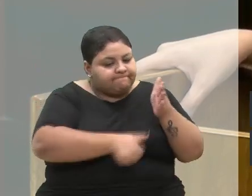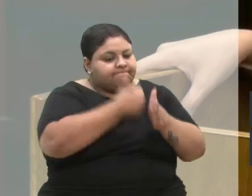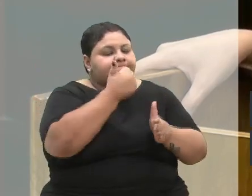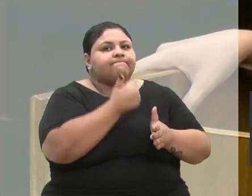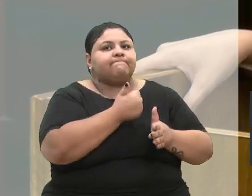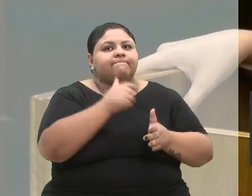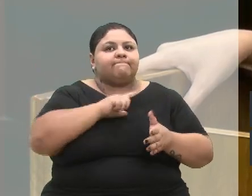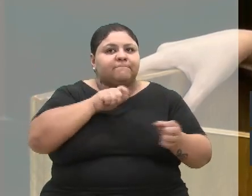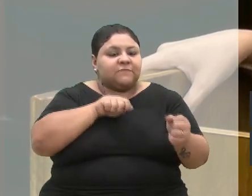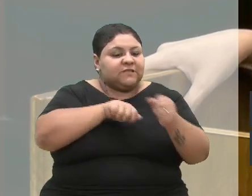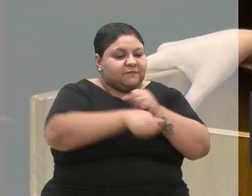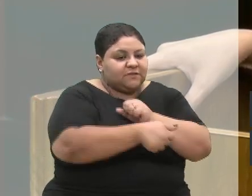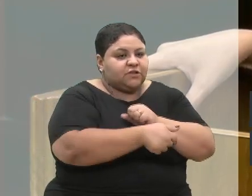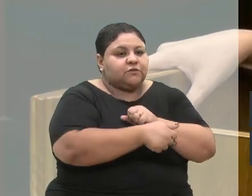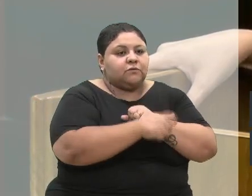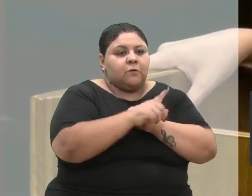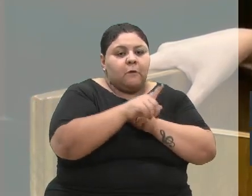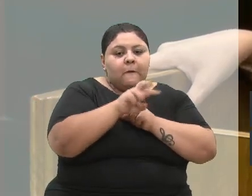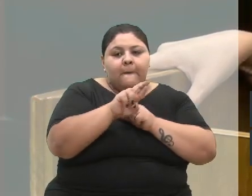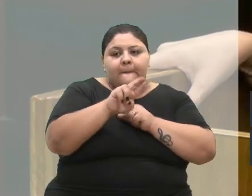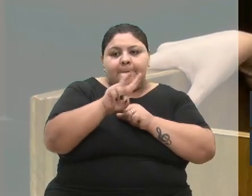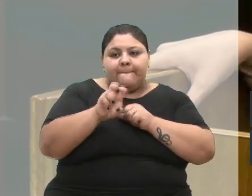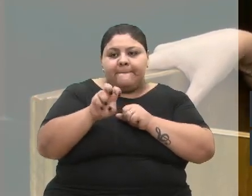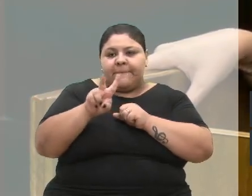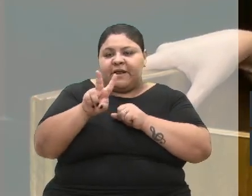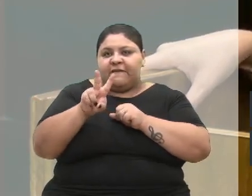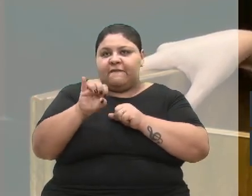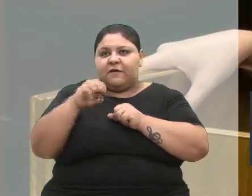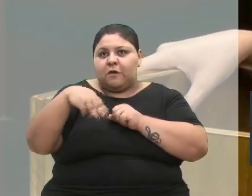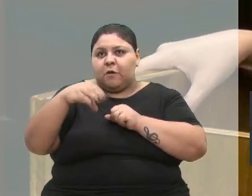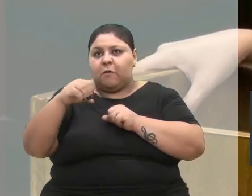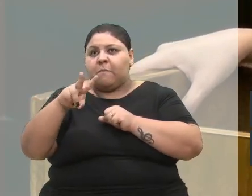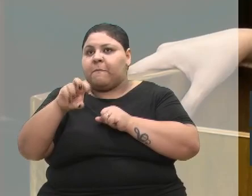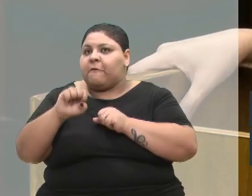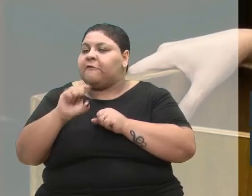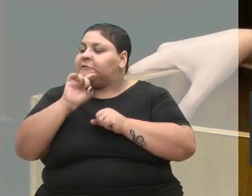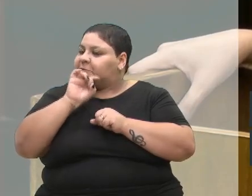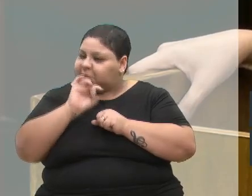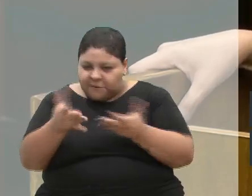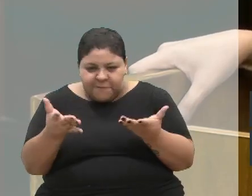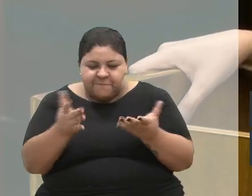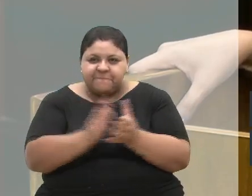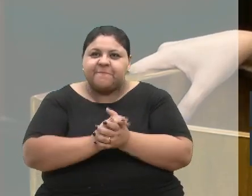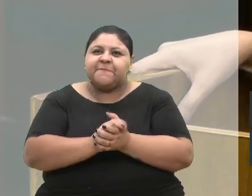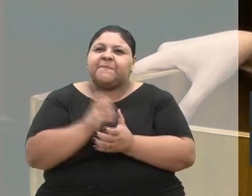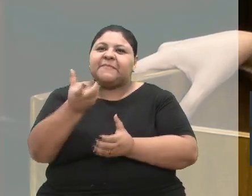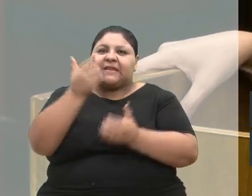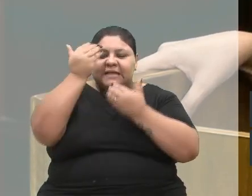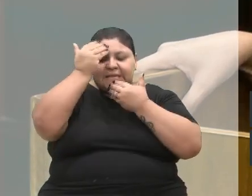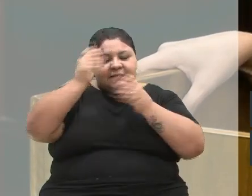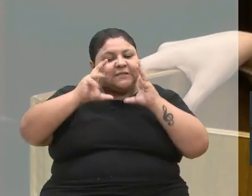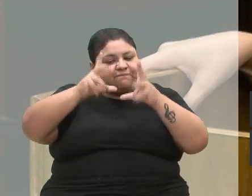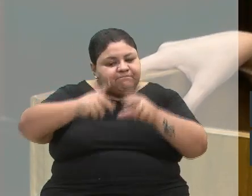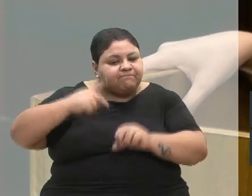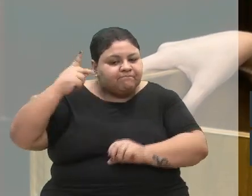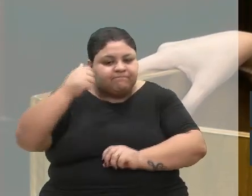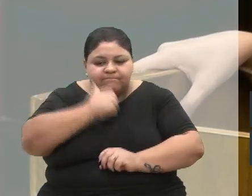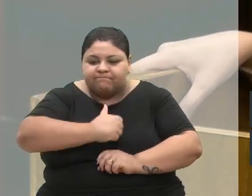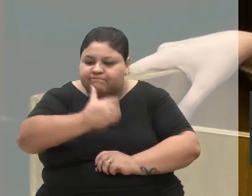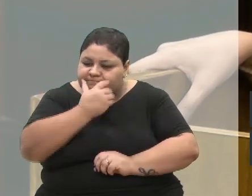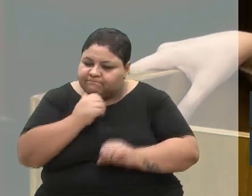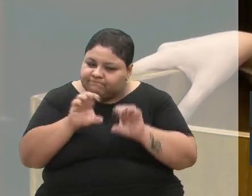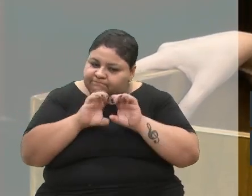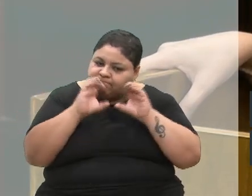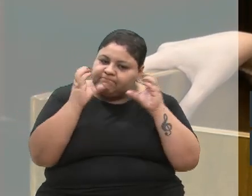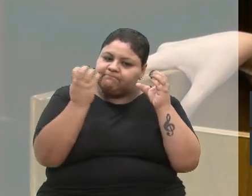está investindo no Prev Imóvel. Então, é isso, né? A gente quer agradecer aqui todos os vereadores, vereadoras, né, a